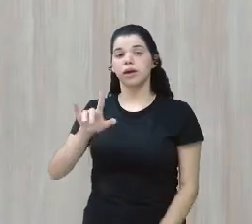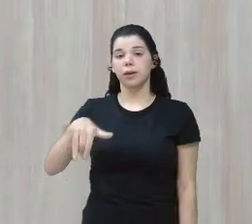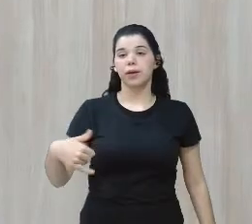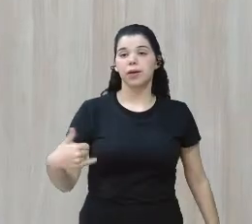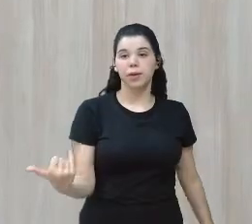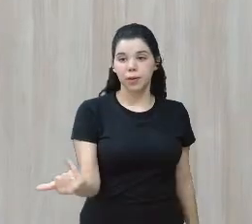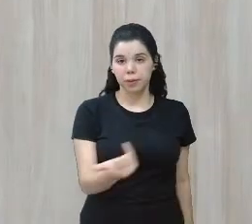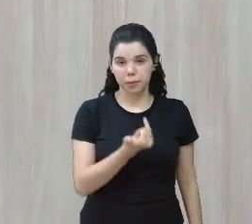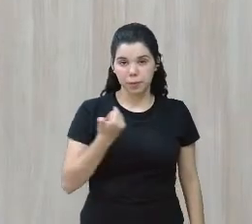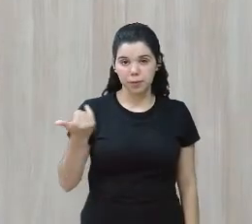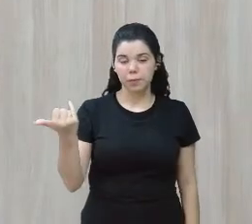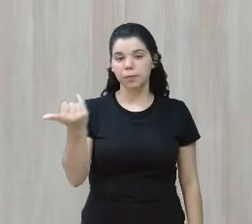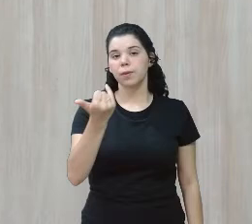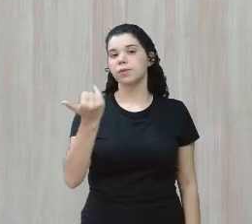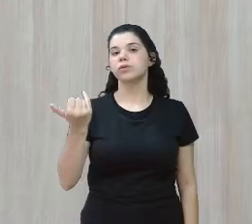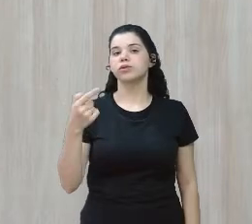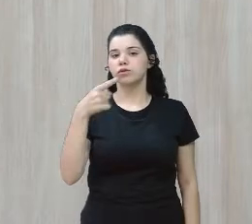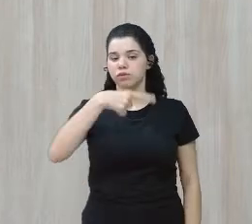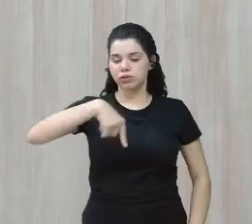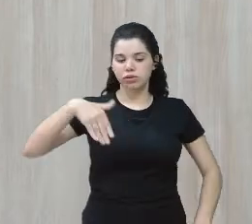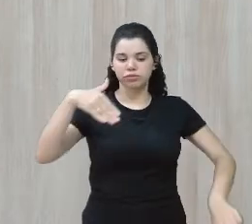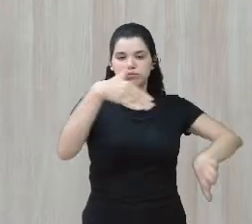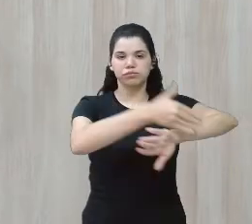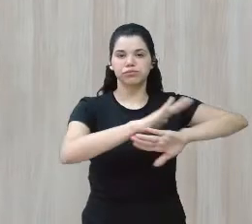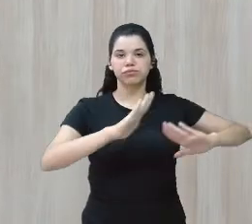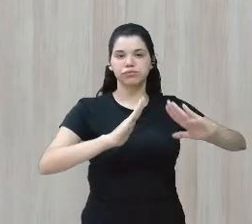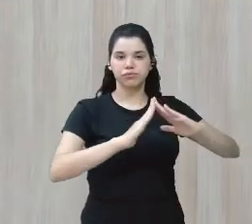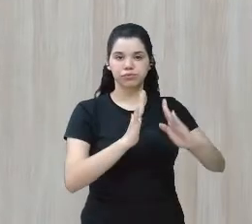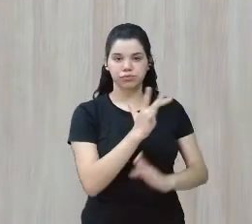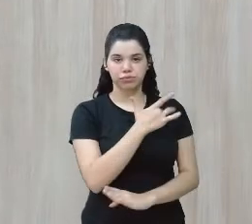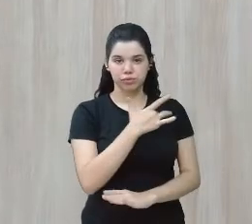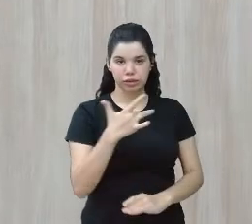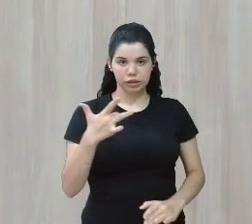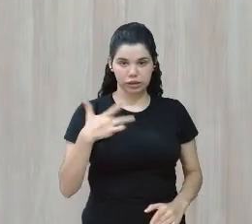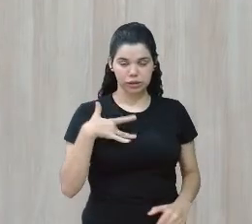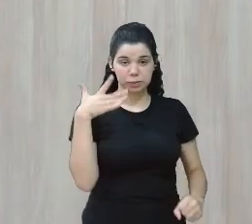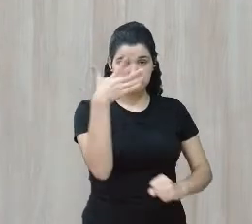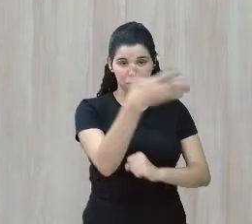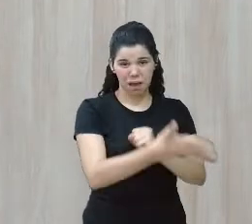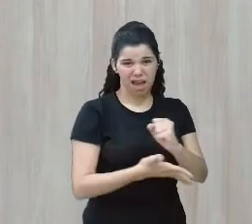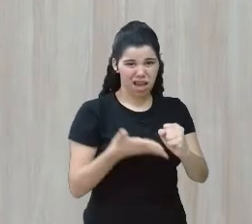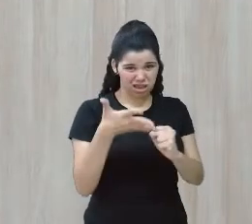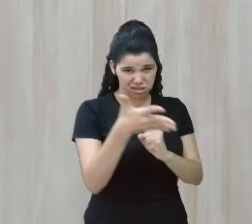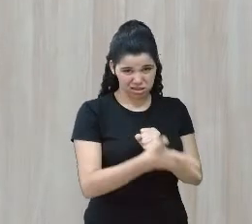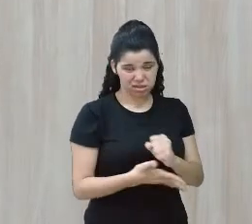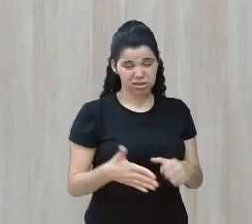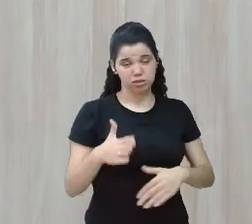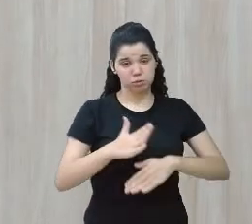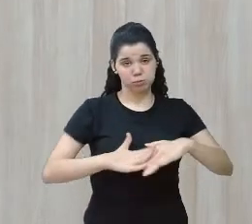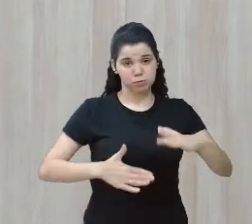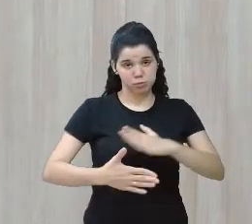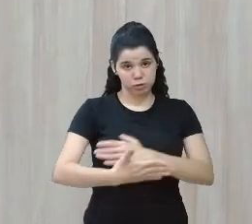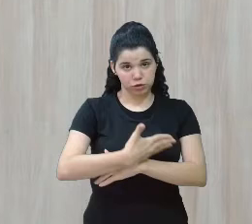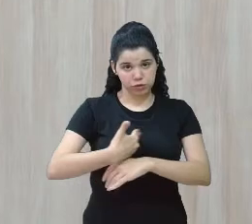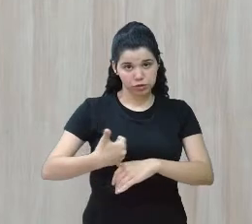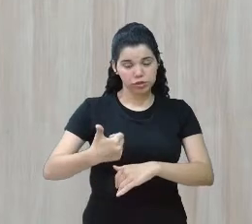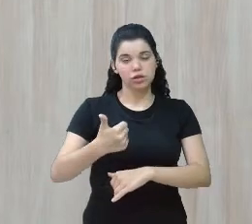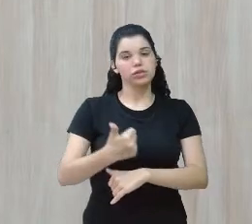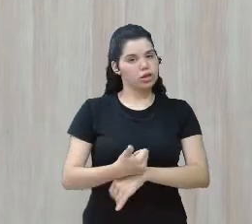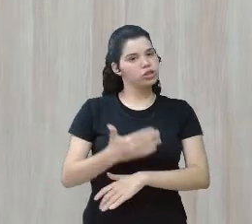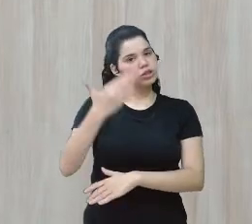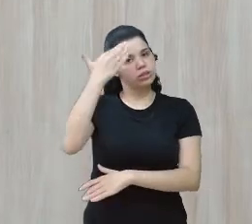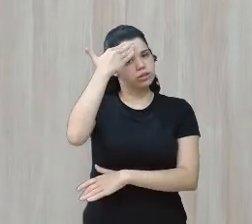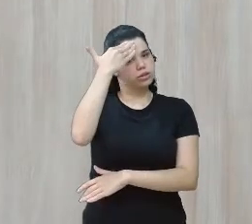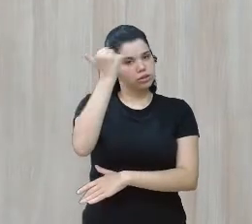muito importante vocês irem nos postinhos, nas unidades básicas de saúde, que os profissionais lá estão atentos a